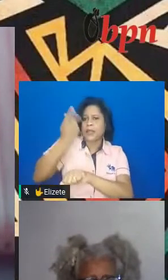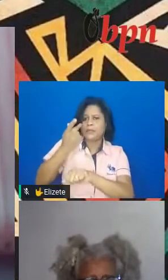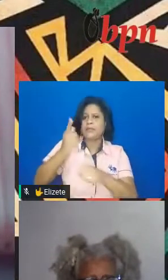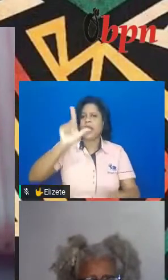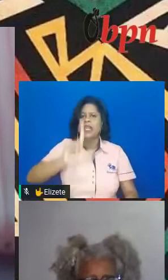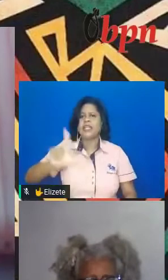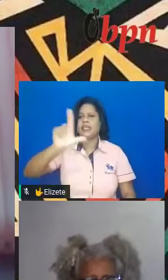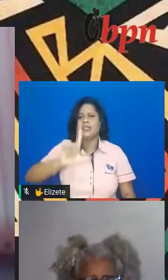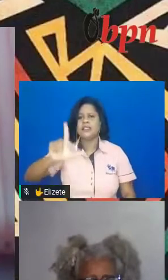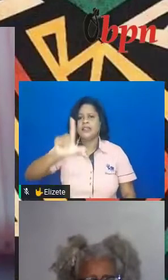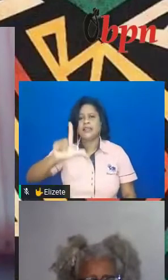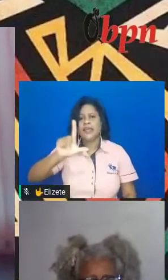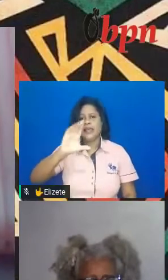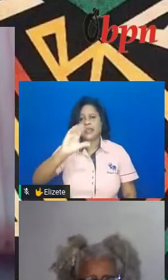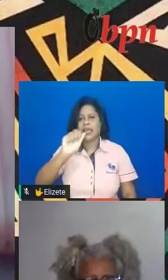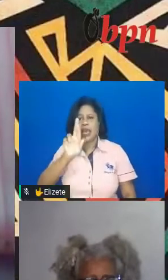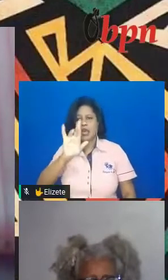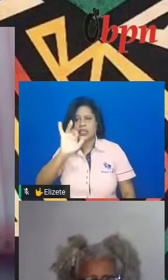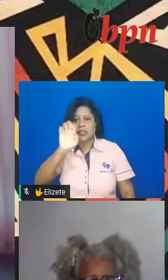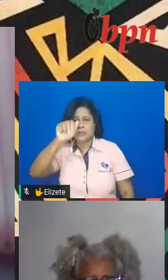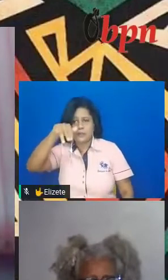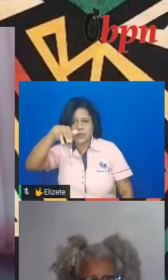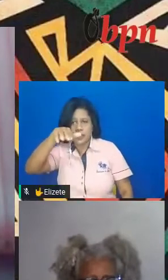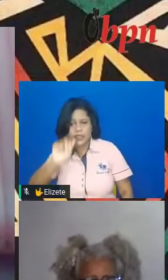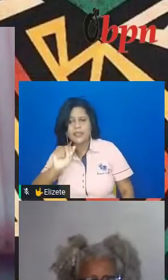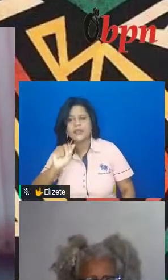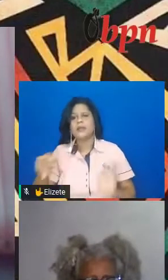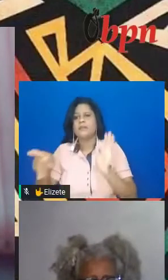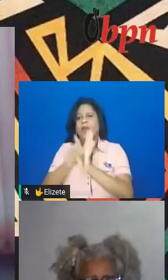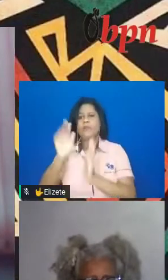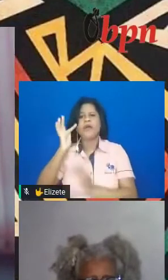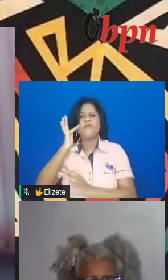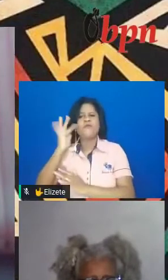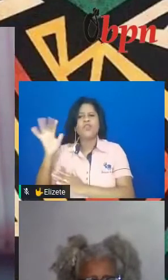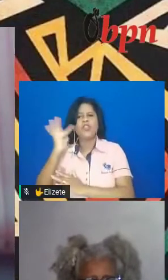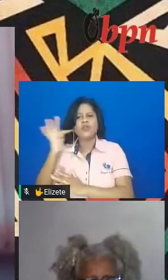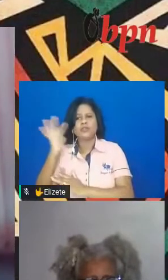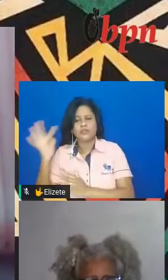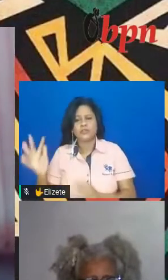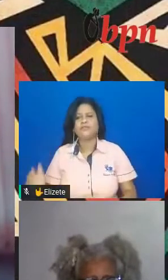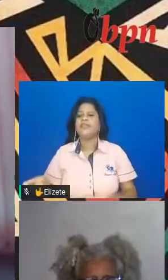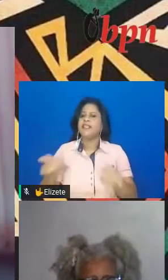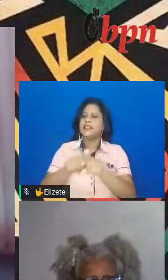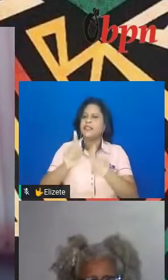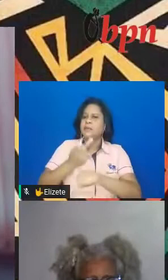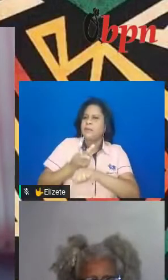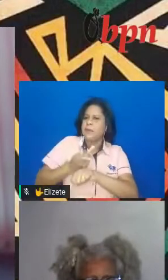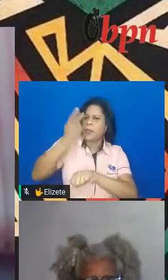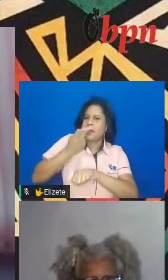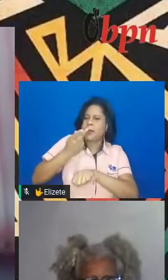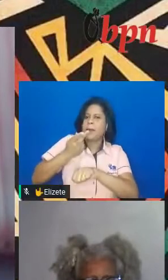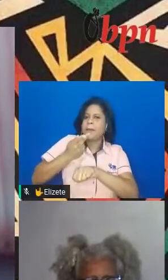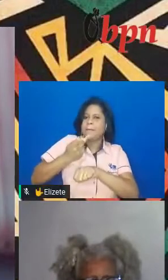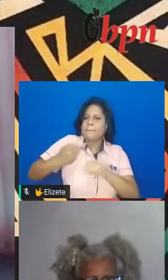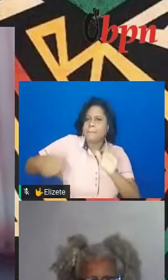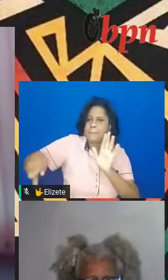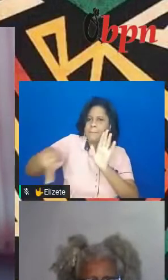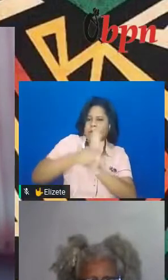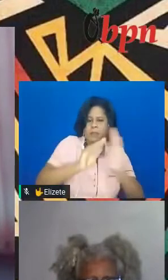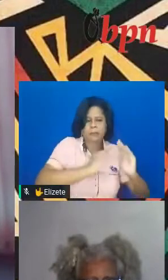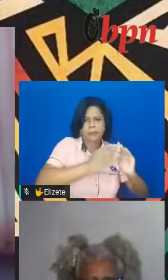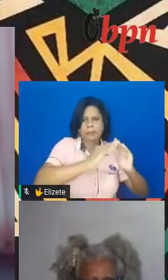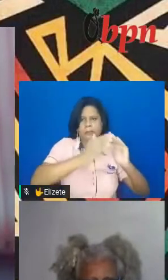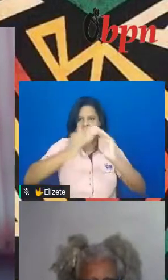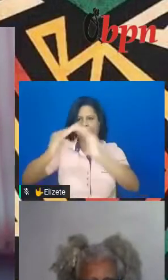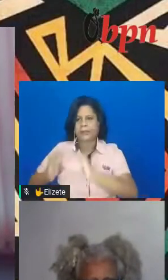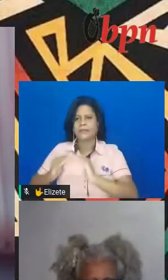pela Caribbean Philosophical Association. Ela ganhou o prêmio Mestra das Periferias pelo Instituto Maria e João